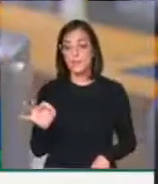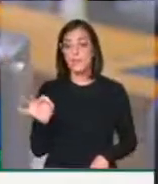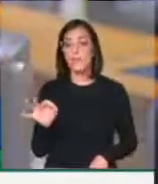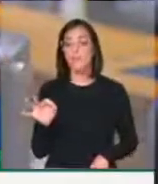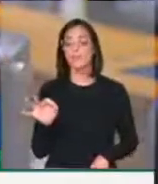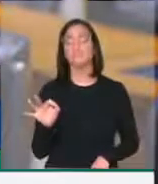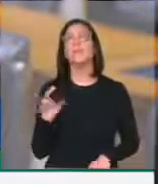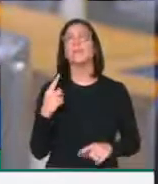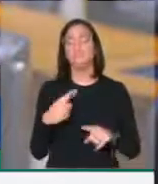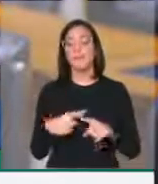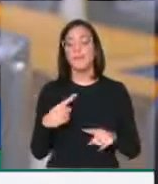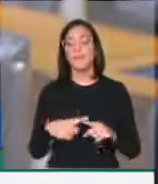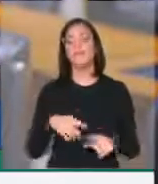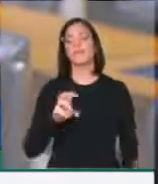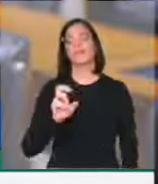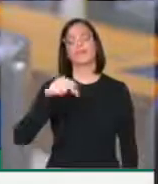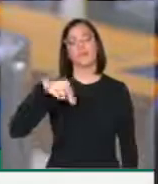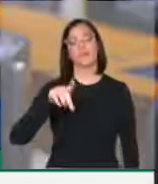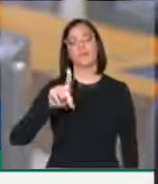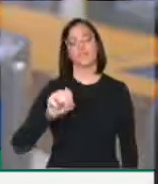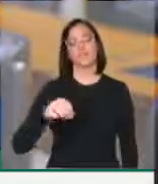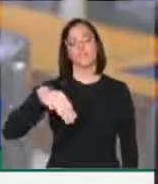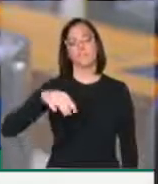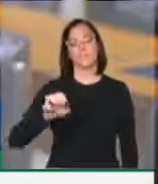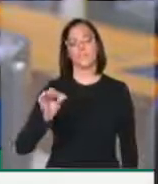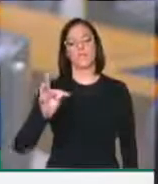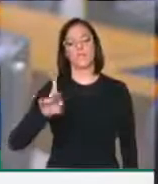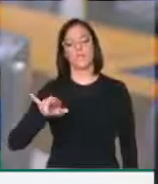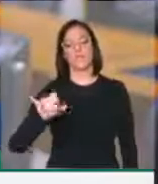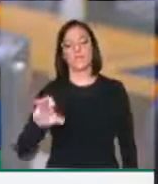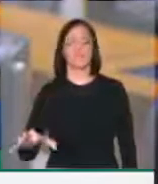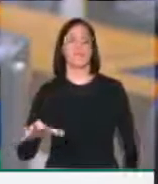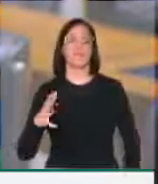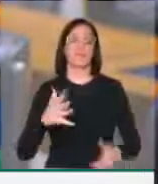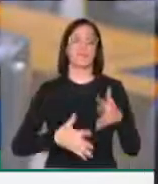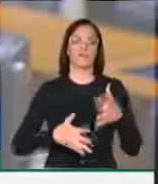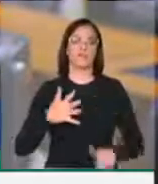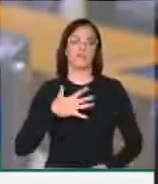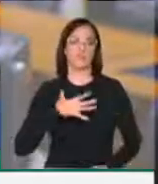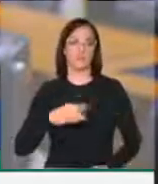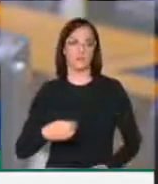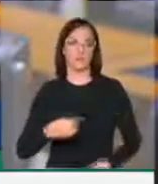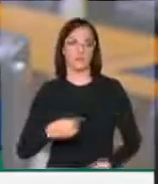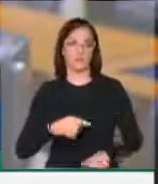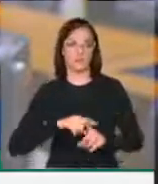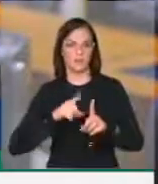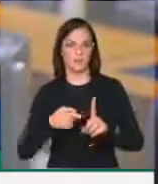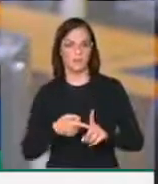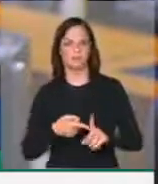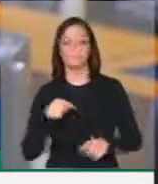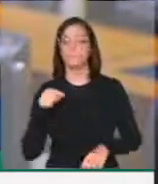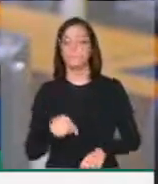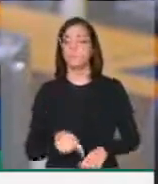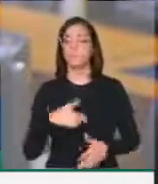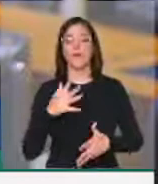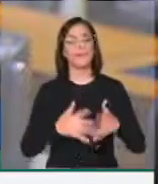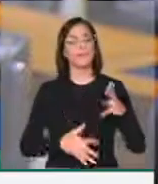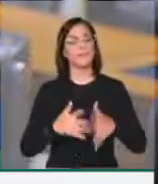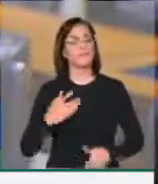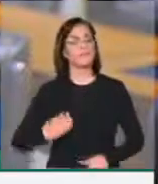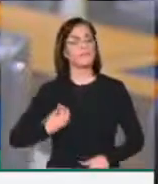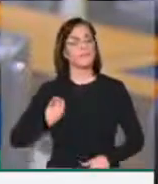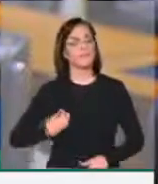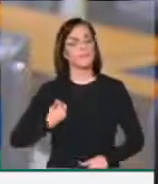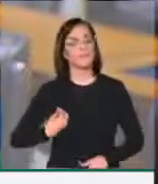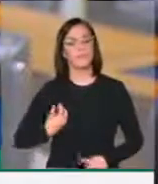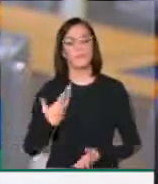pela endometriose. E essa doença causa uma alteração incrível na qualidade de vida delas,